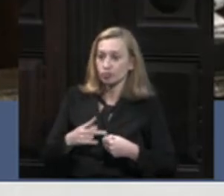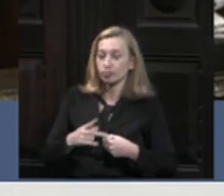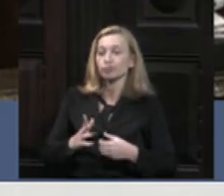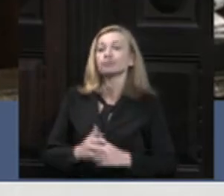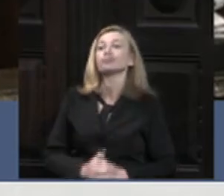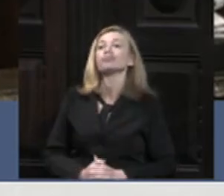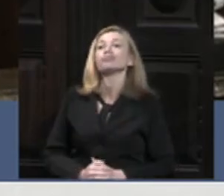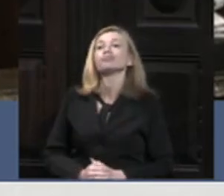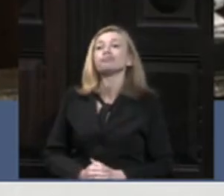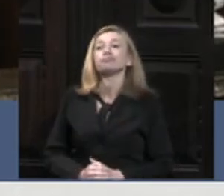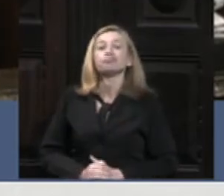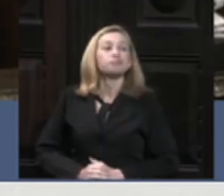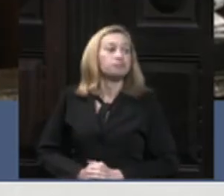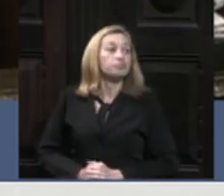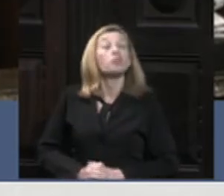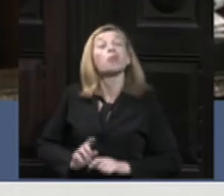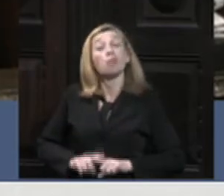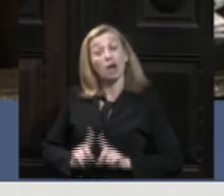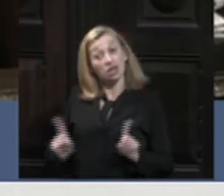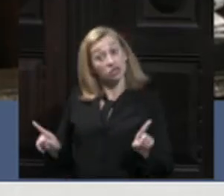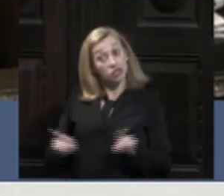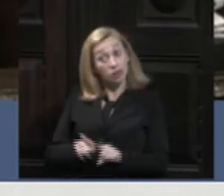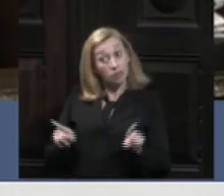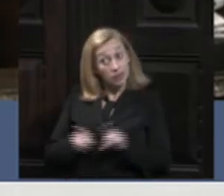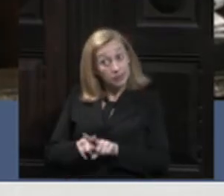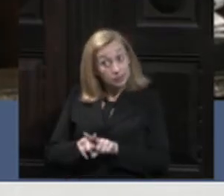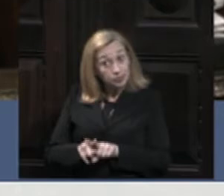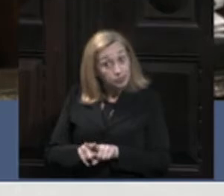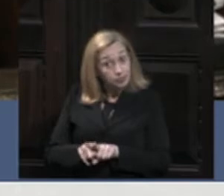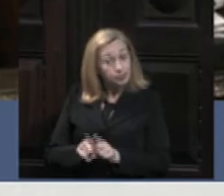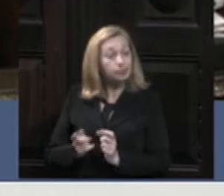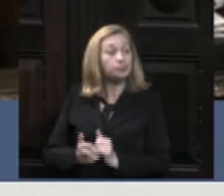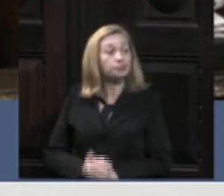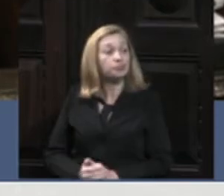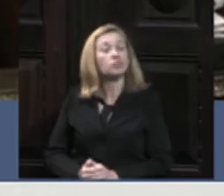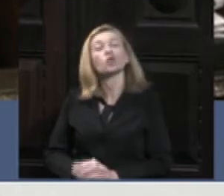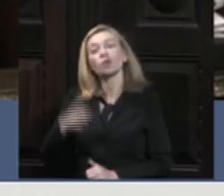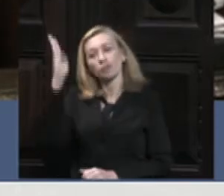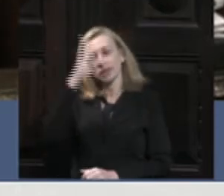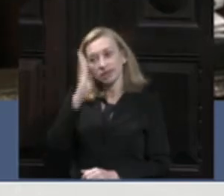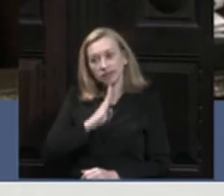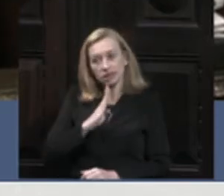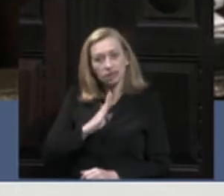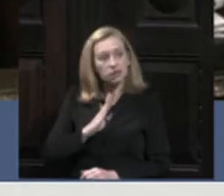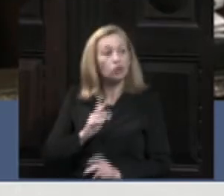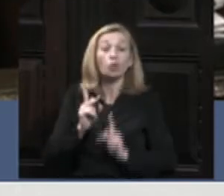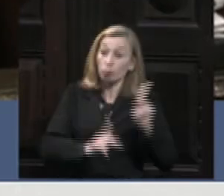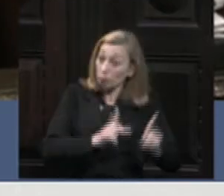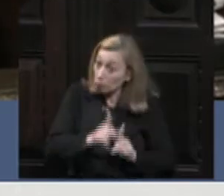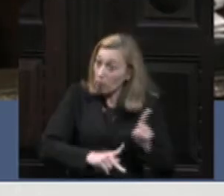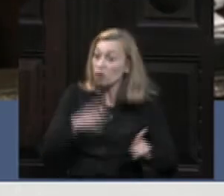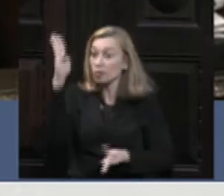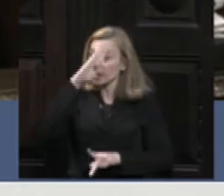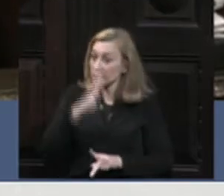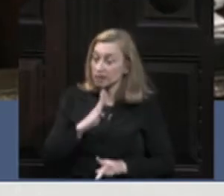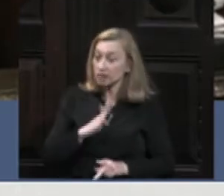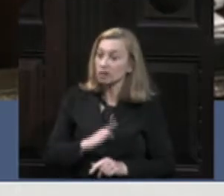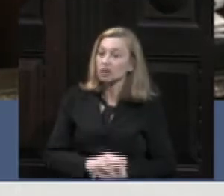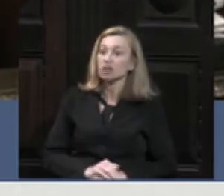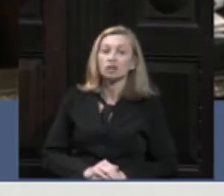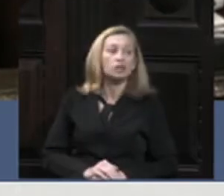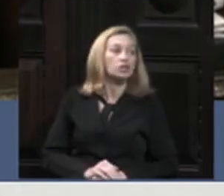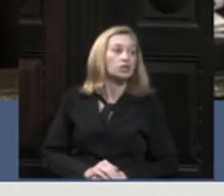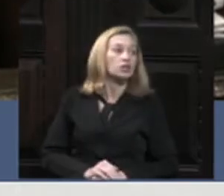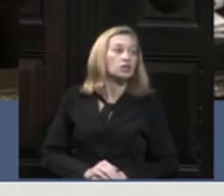pré-sal. Mas também o Brasil, o povo brasileiro, não só tem